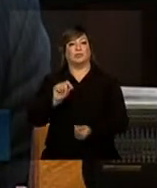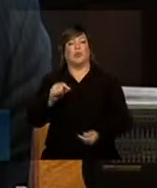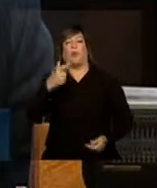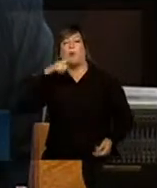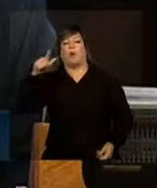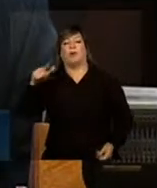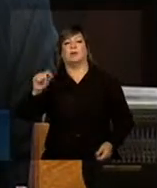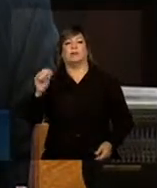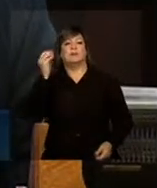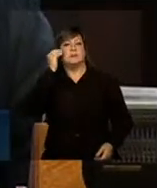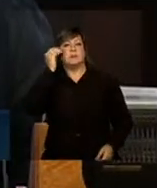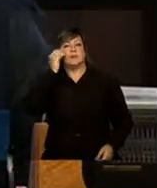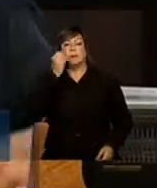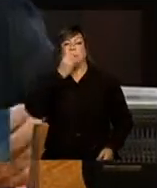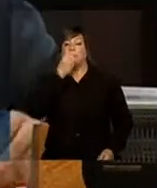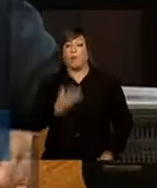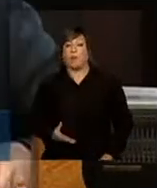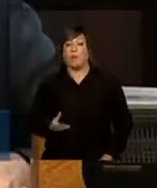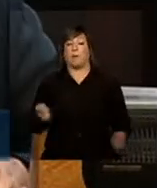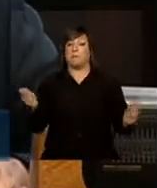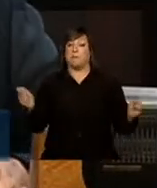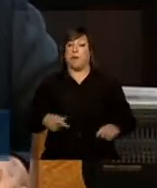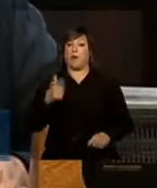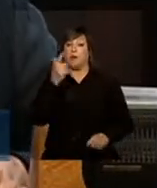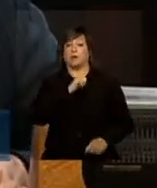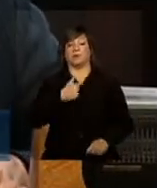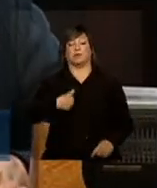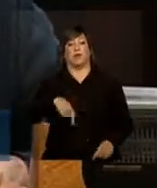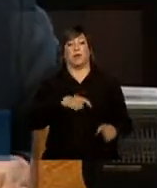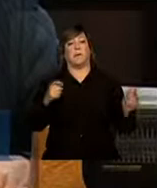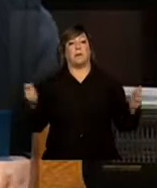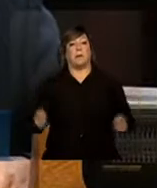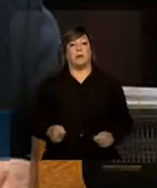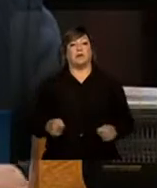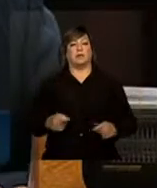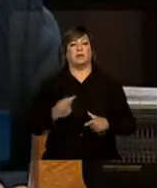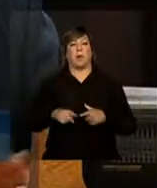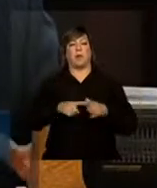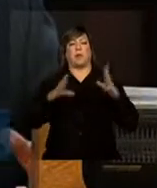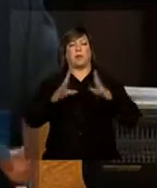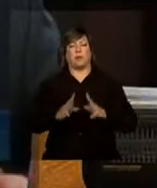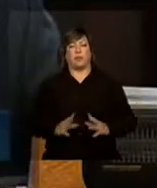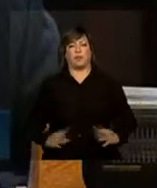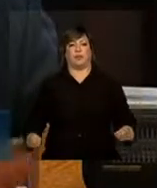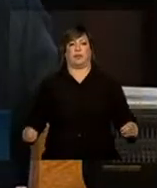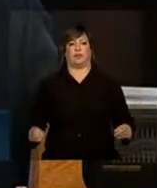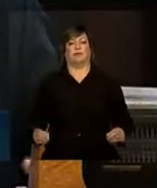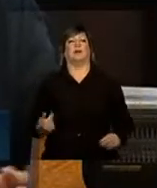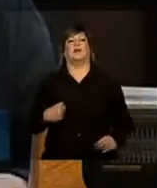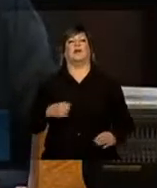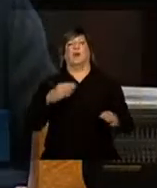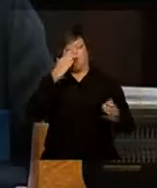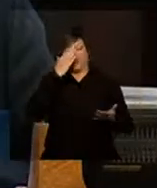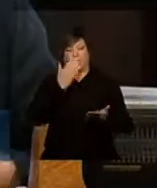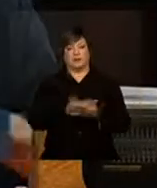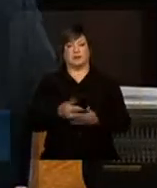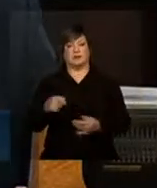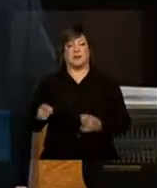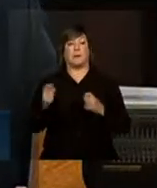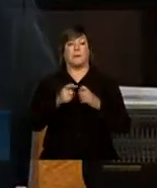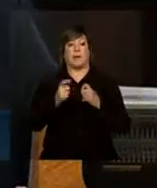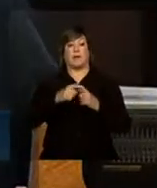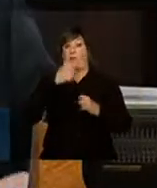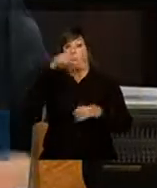possam acontecer para que a gente possa reduzir ainda mais. Né? Não tenho dúvida que os médicos estrangeiros do Mais Médicos vão nos